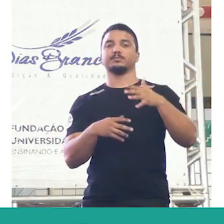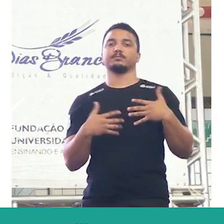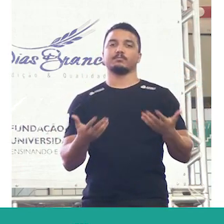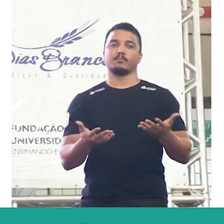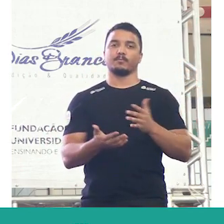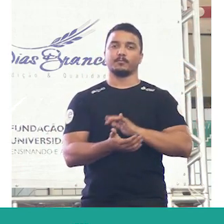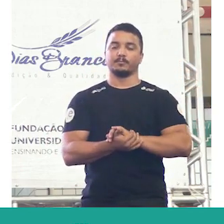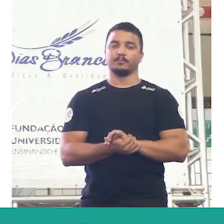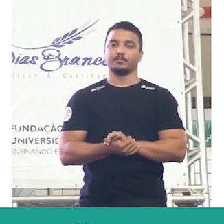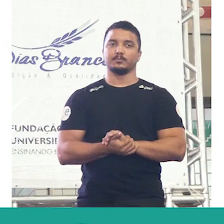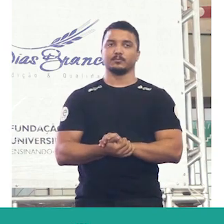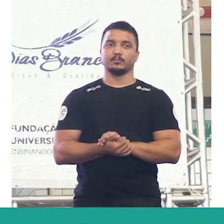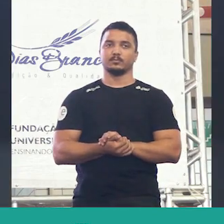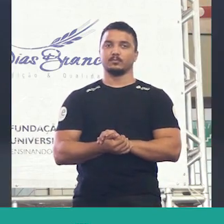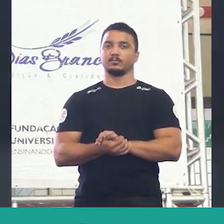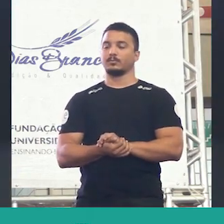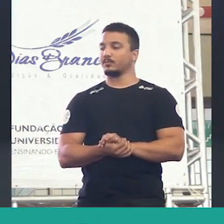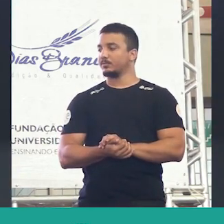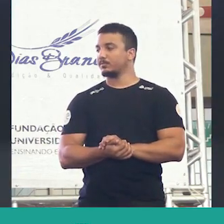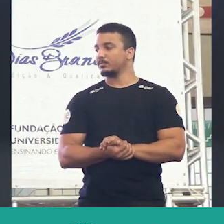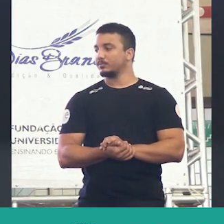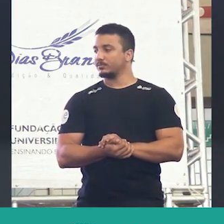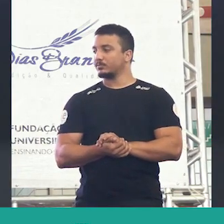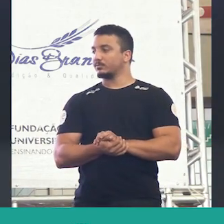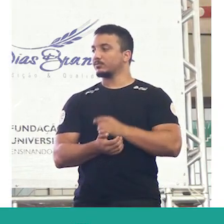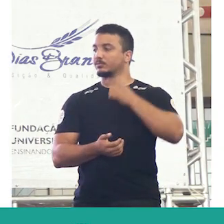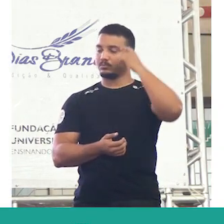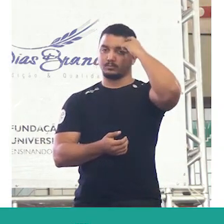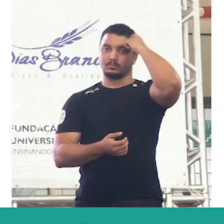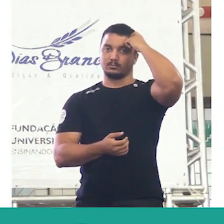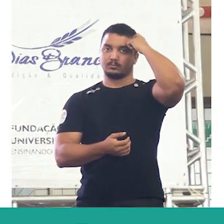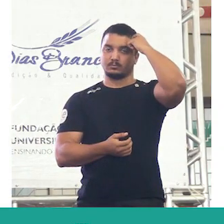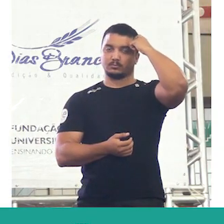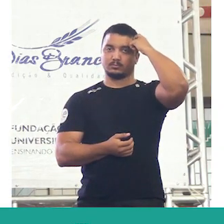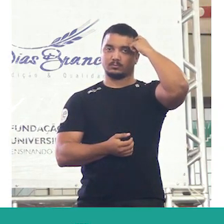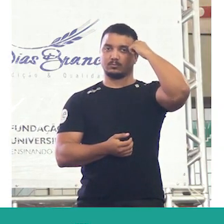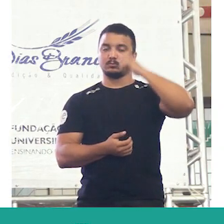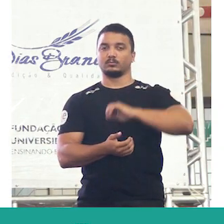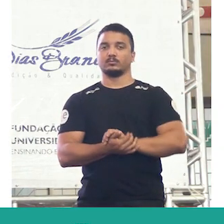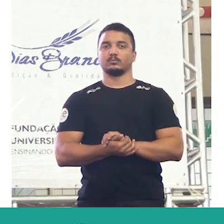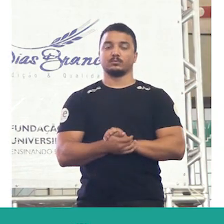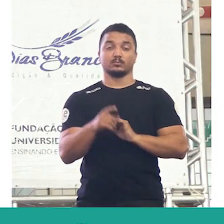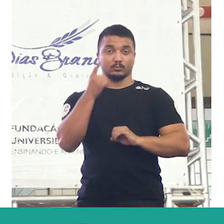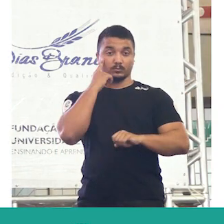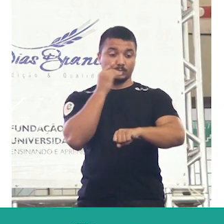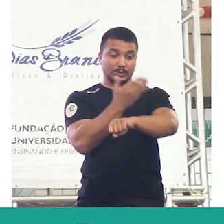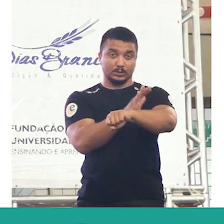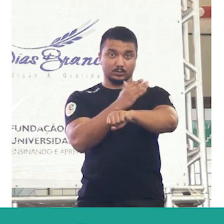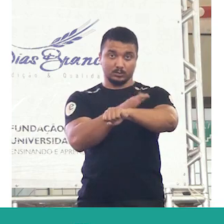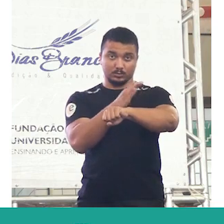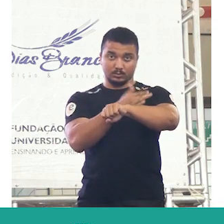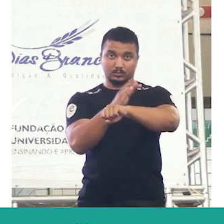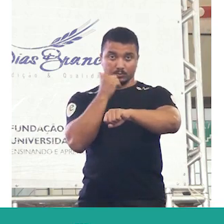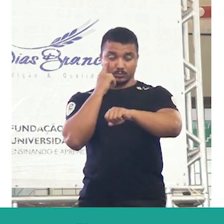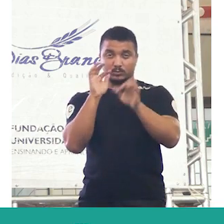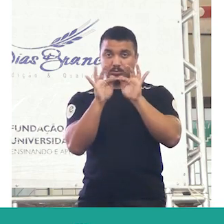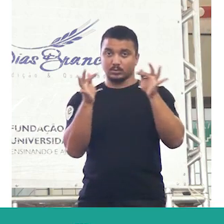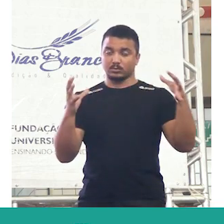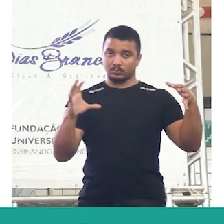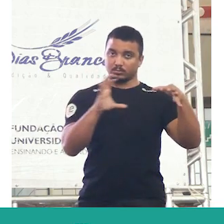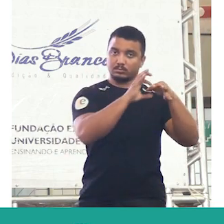violeta. Está aí a luz do nosso espectro. Ok. Agora vamos lá. O forte dos exercícios são essas